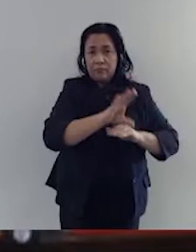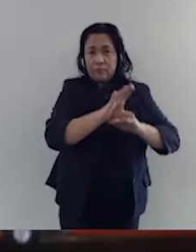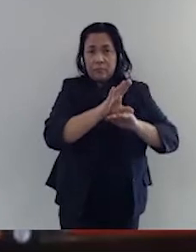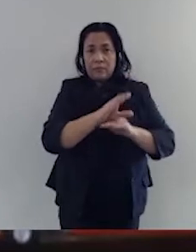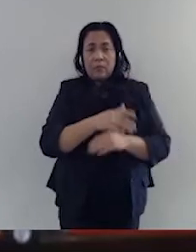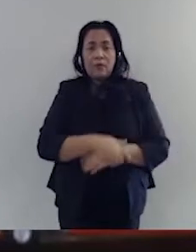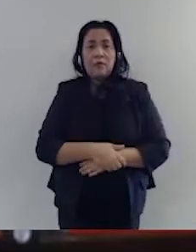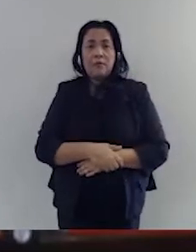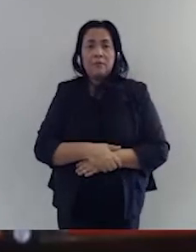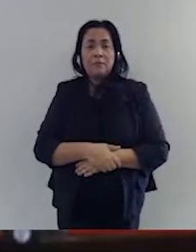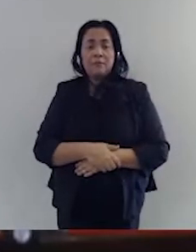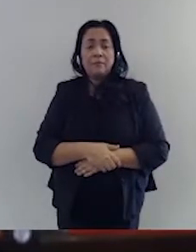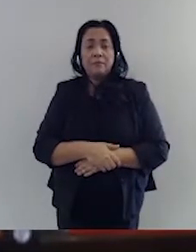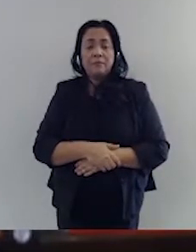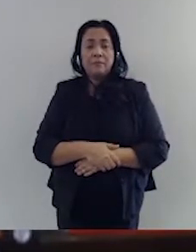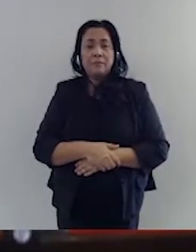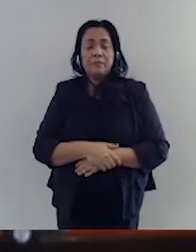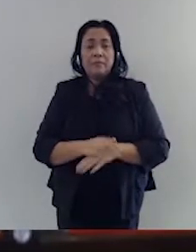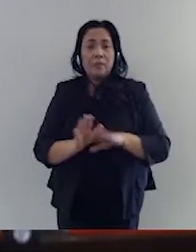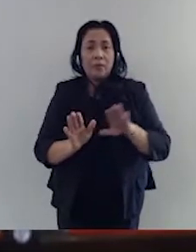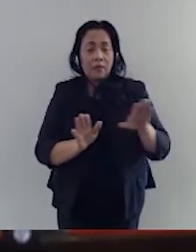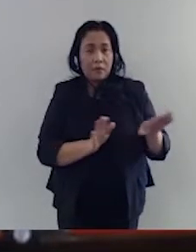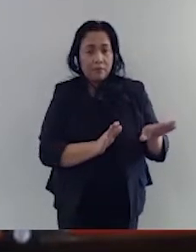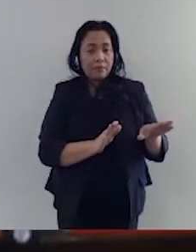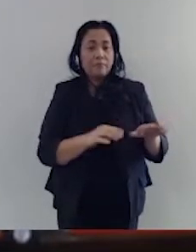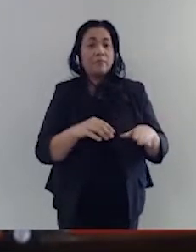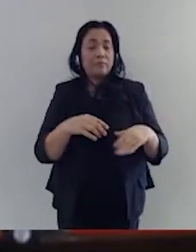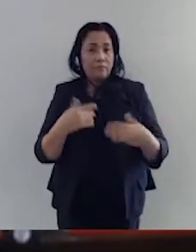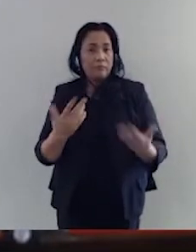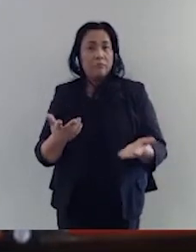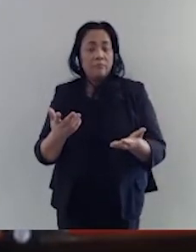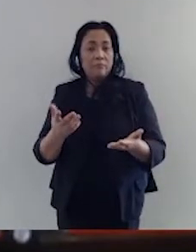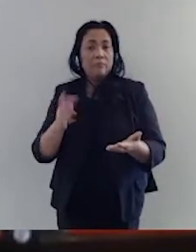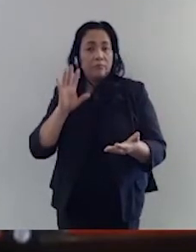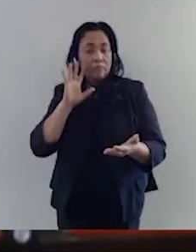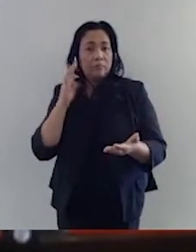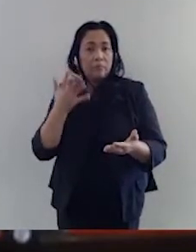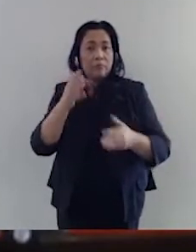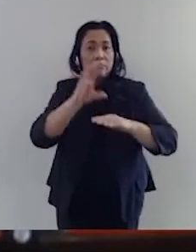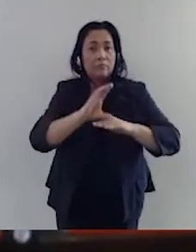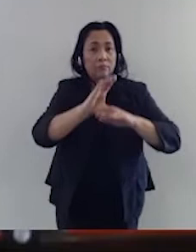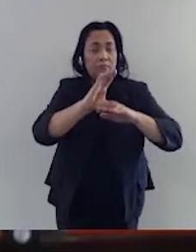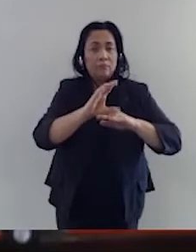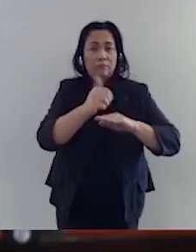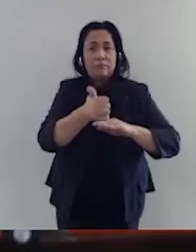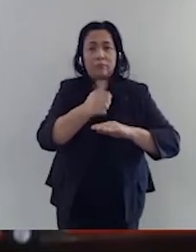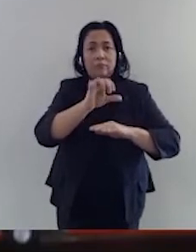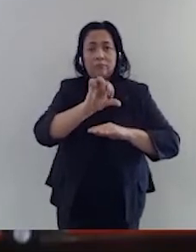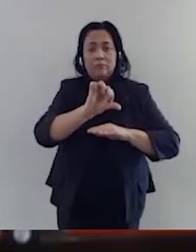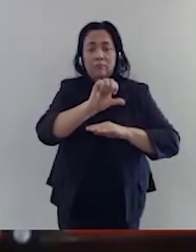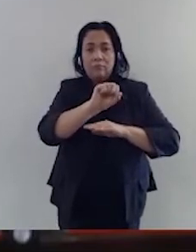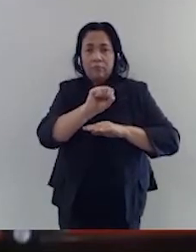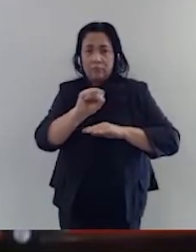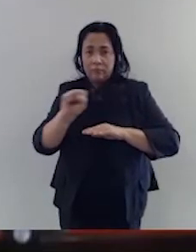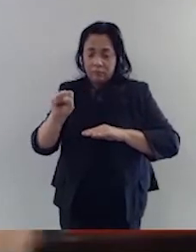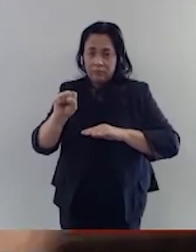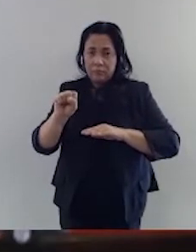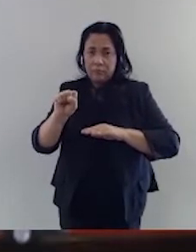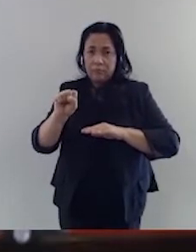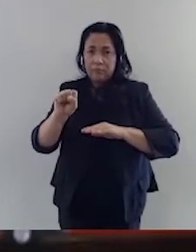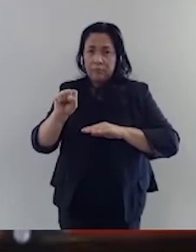Desculpem. Pois bem, assim ocorreu. A Constituição de 1988 é,